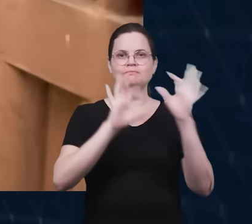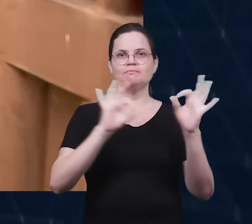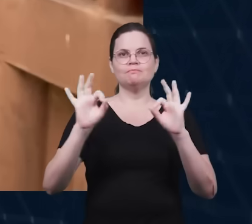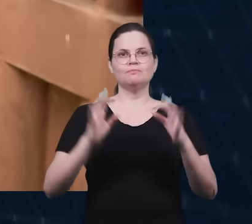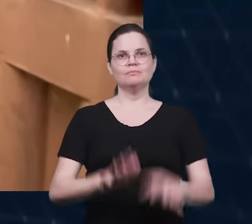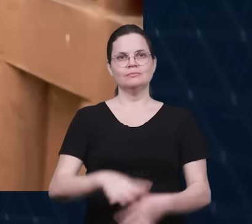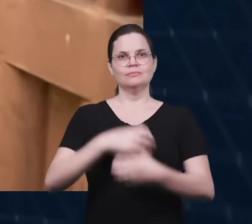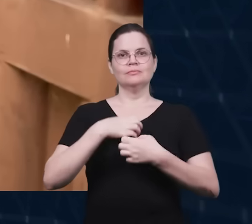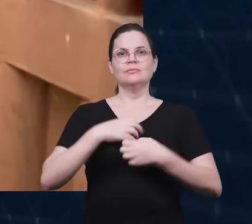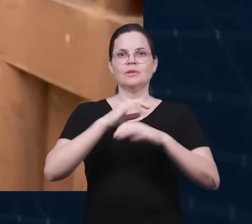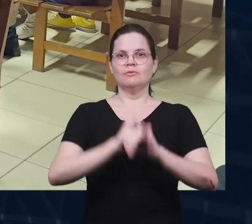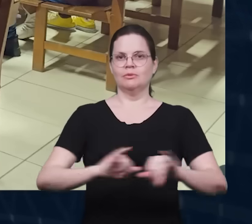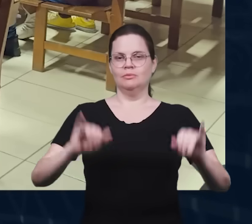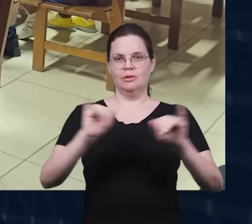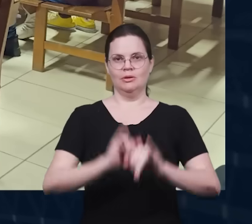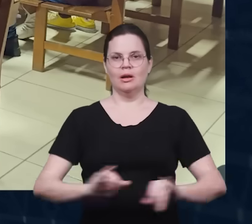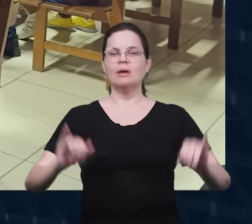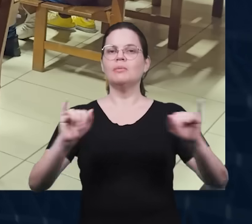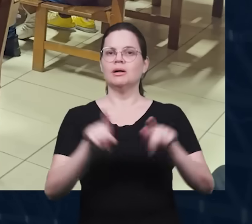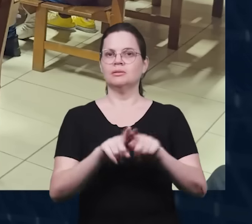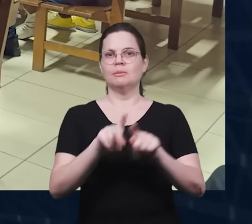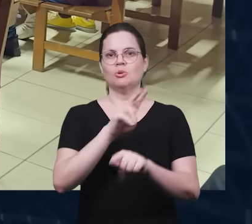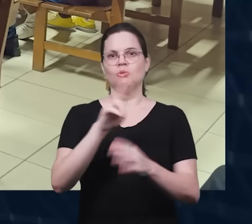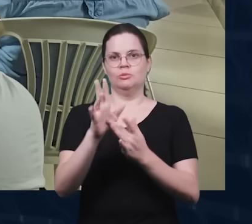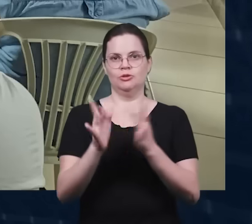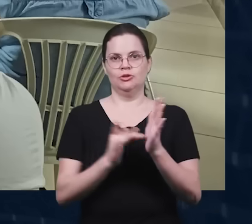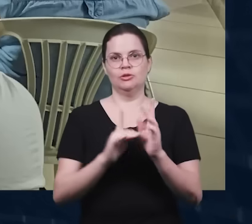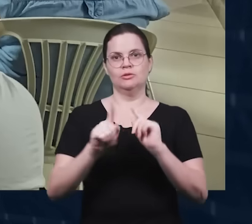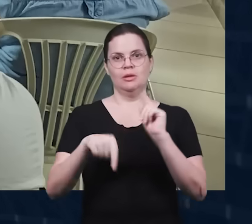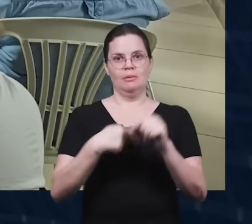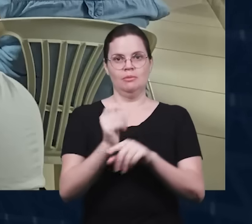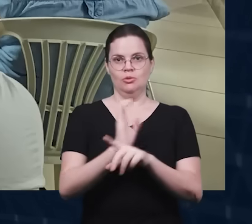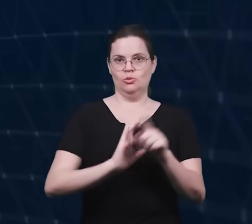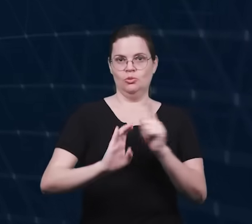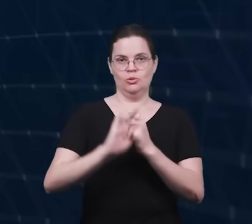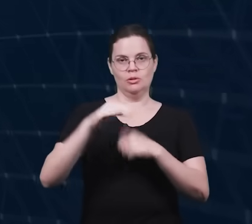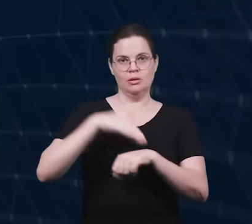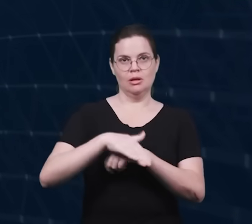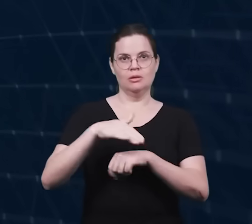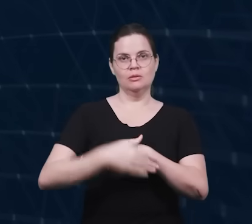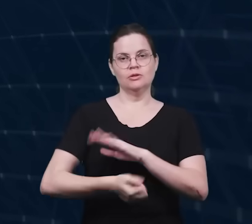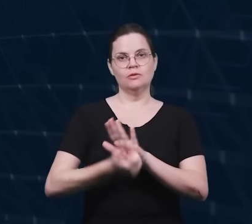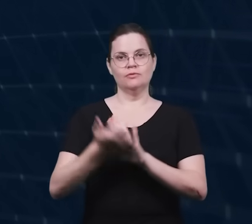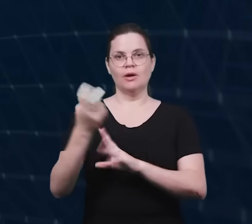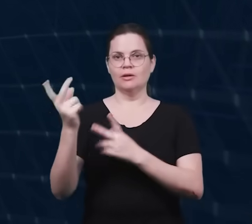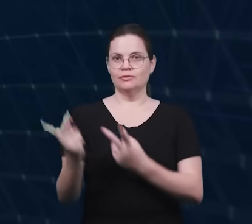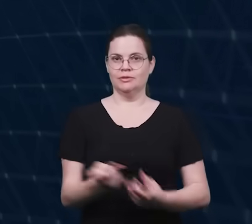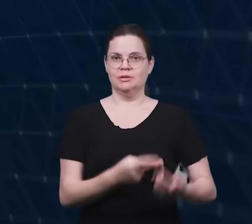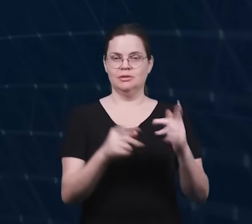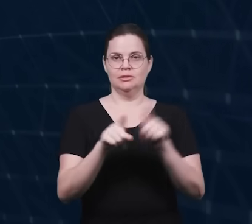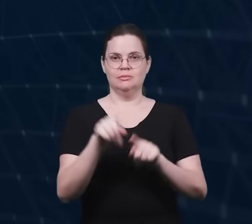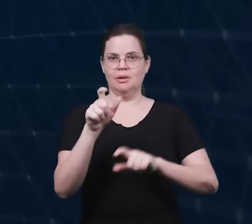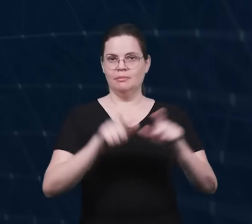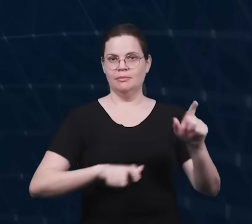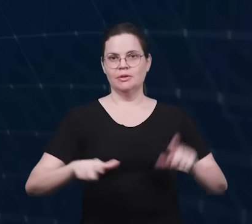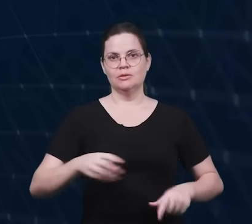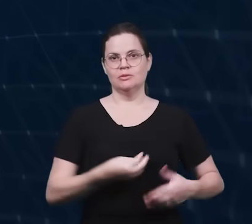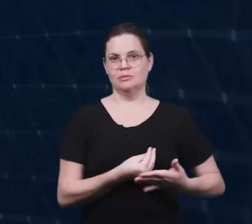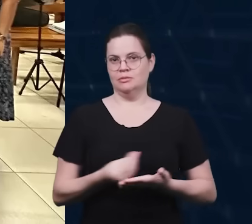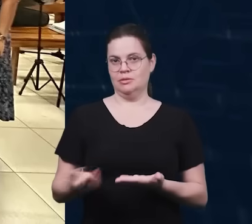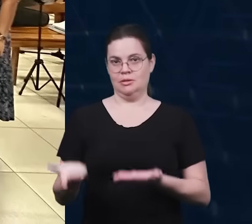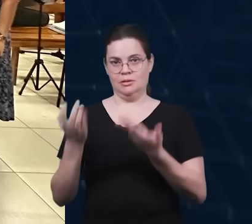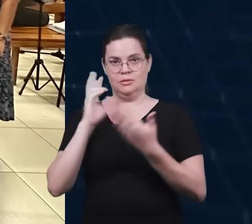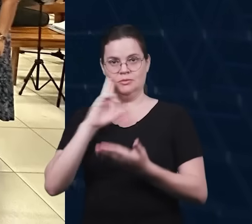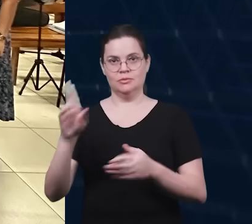foi proclamado. No culto à noite, uma grande bênção com a presença dos visitantes e muitos corações que se renderam ao